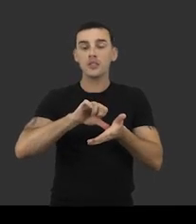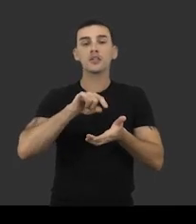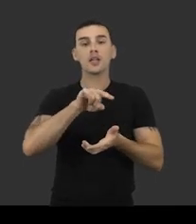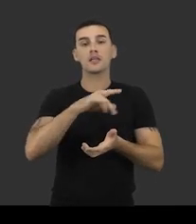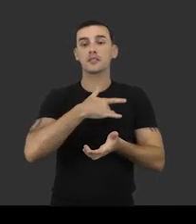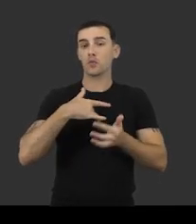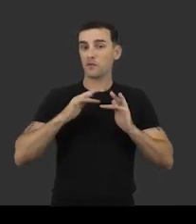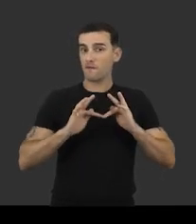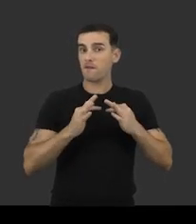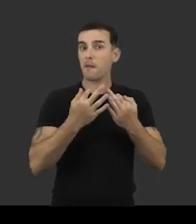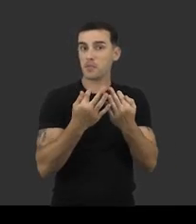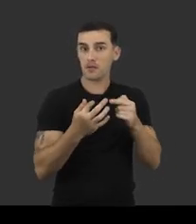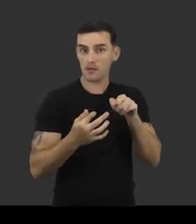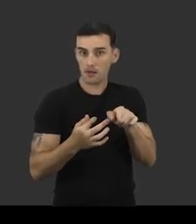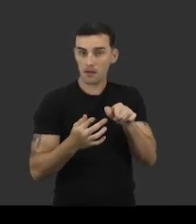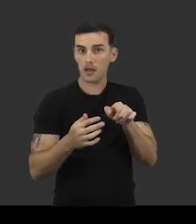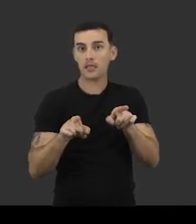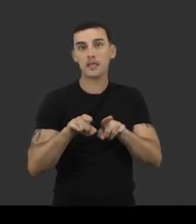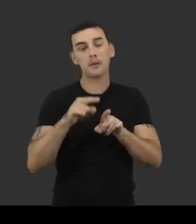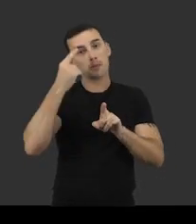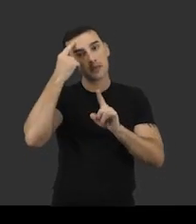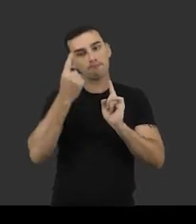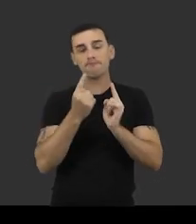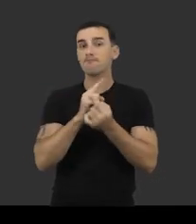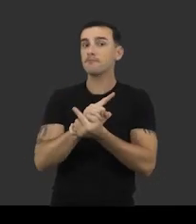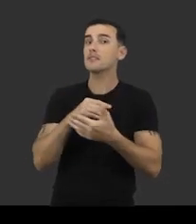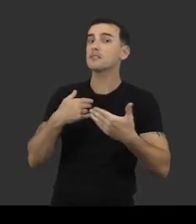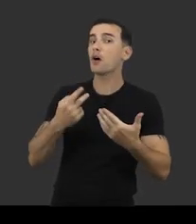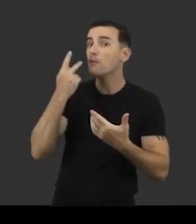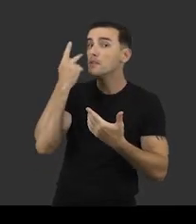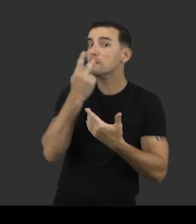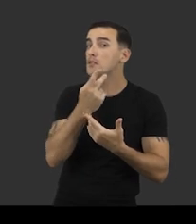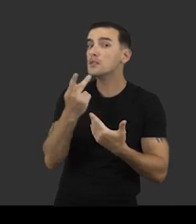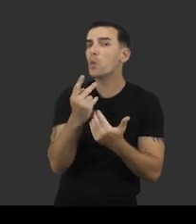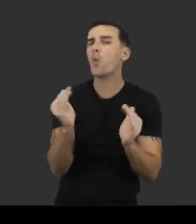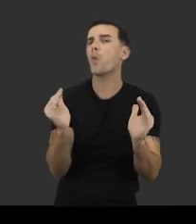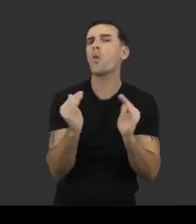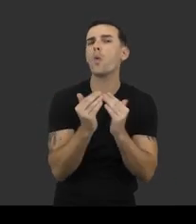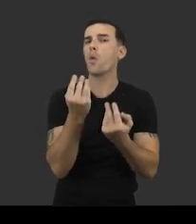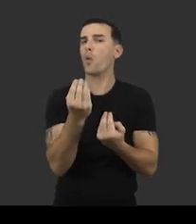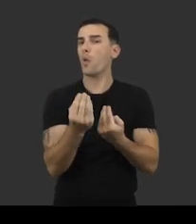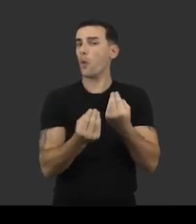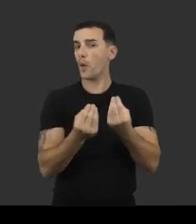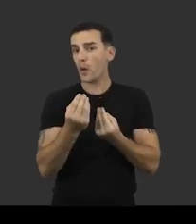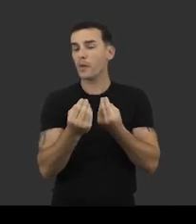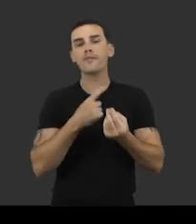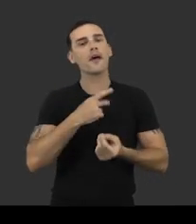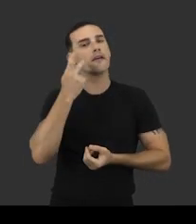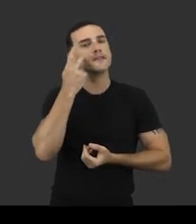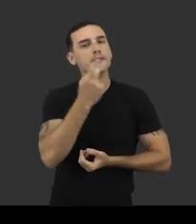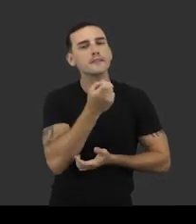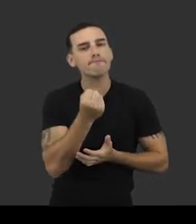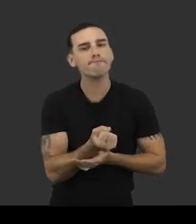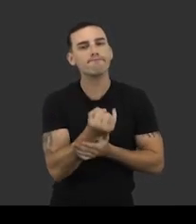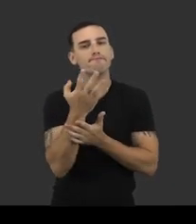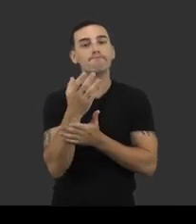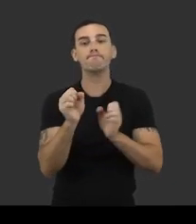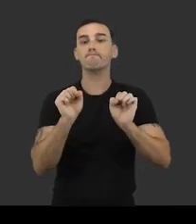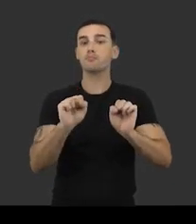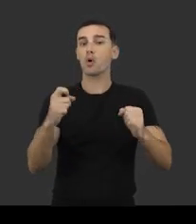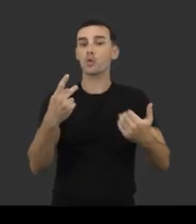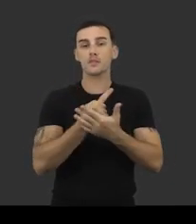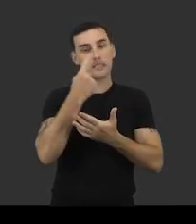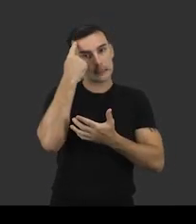família, e a gente pode pensar no contrário, a gente pode pensar em visitas domiciliares. Então, essas visitas domiciliares podem